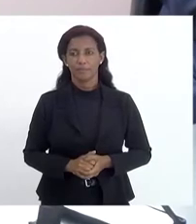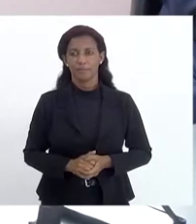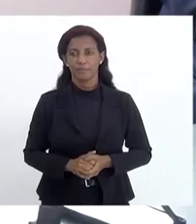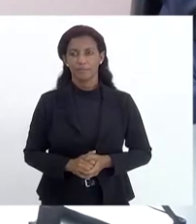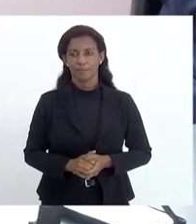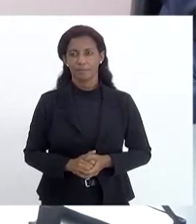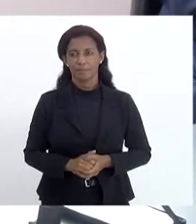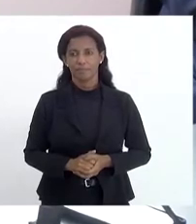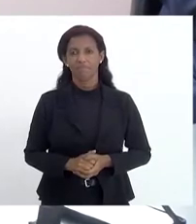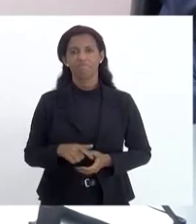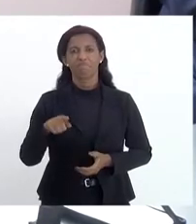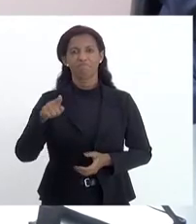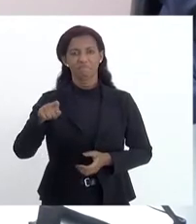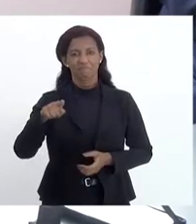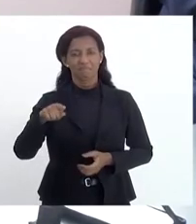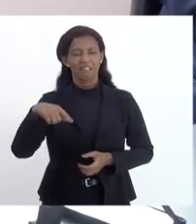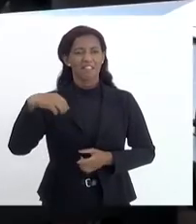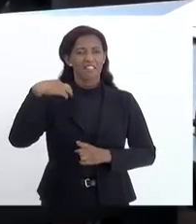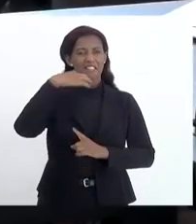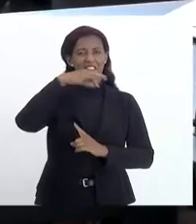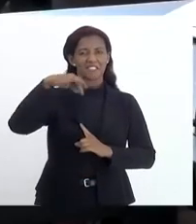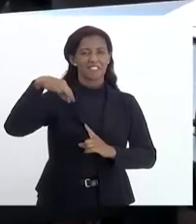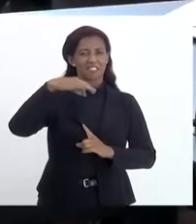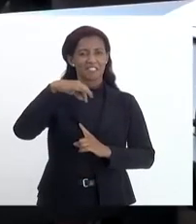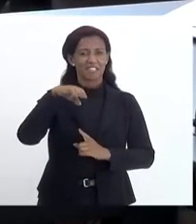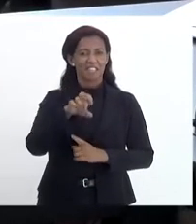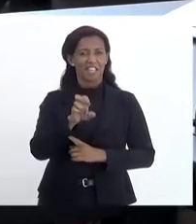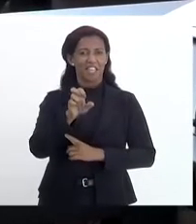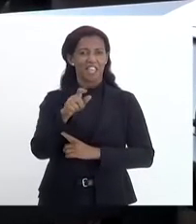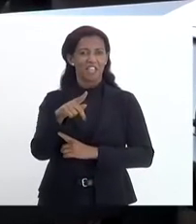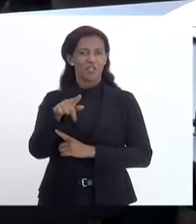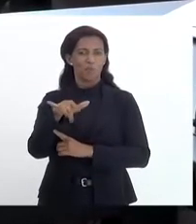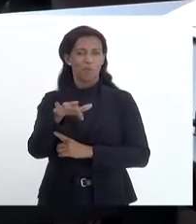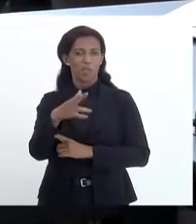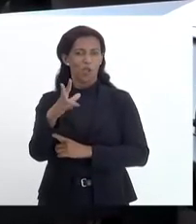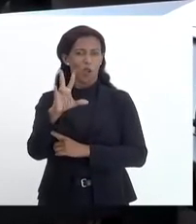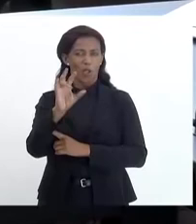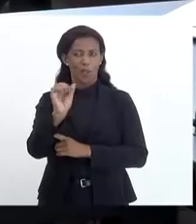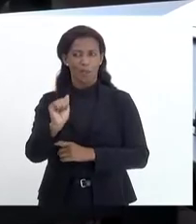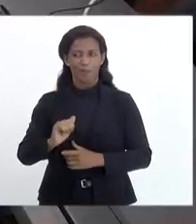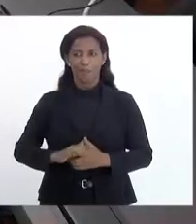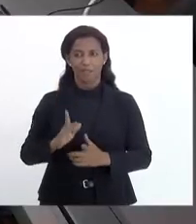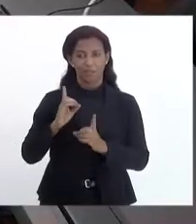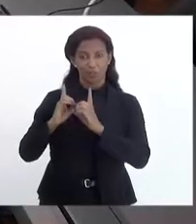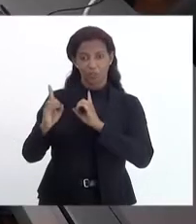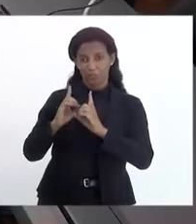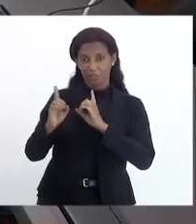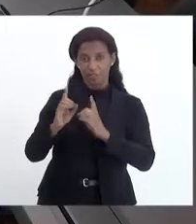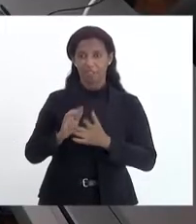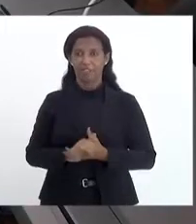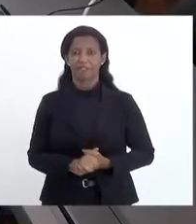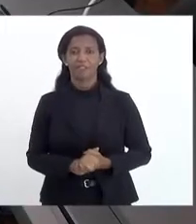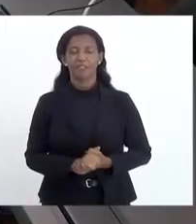Isso é uma santa espanhola, Soledade. Isso. Em discussão, em